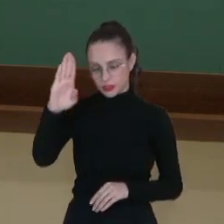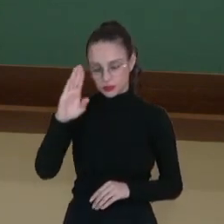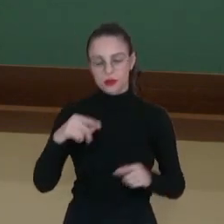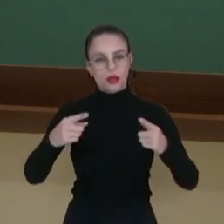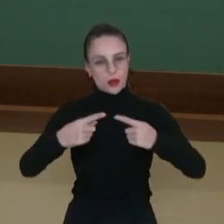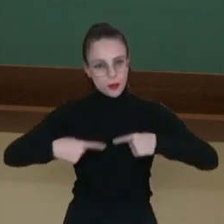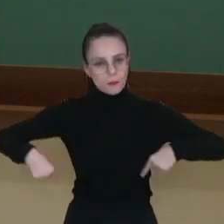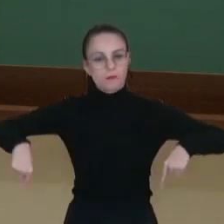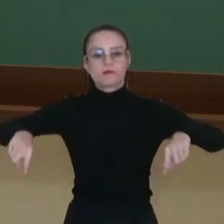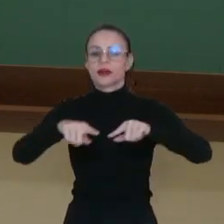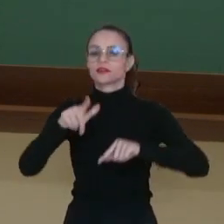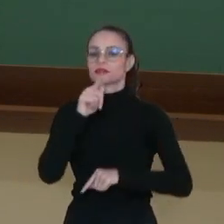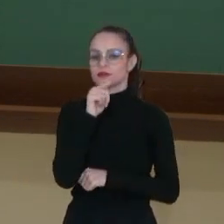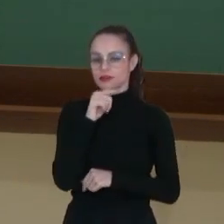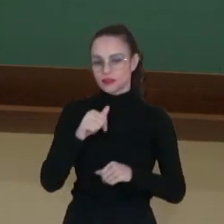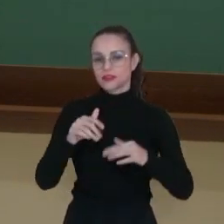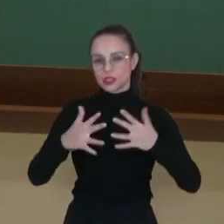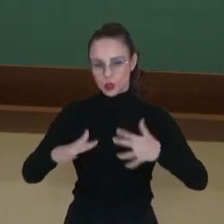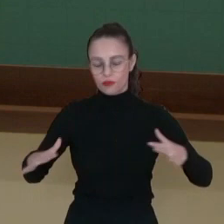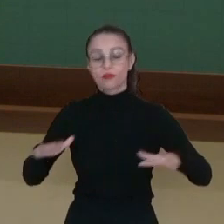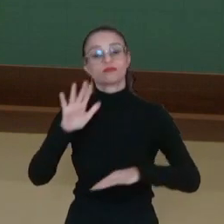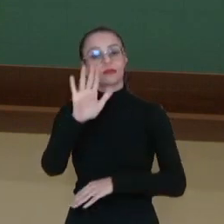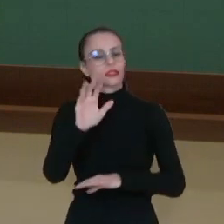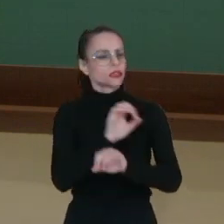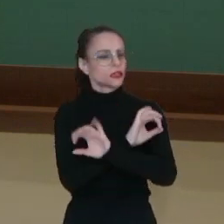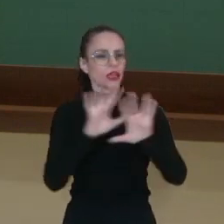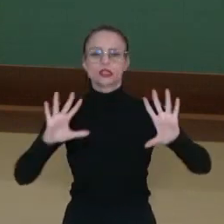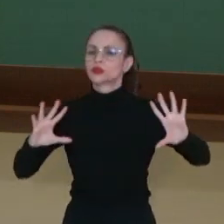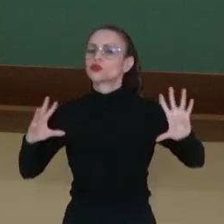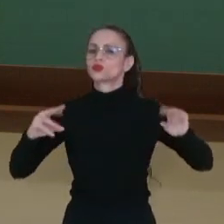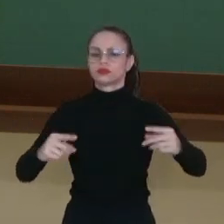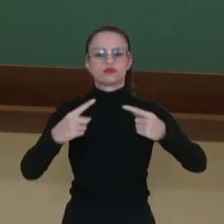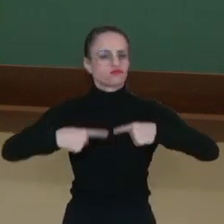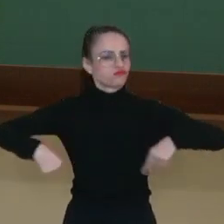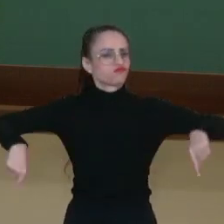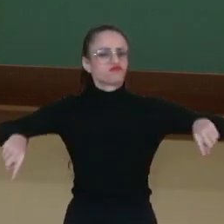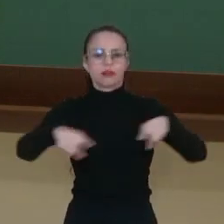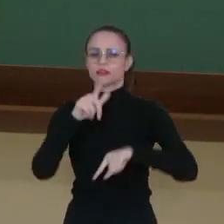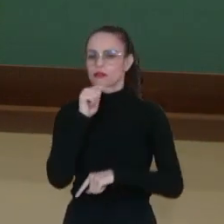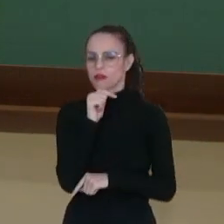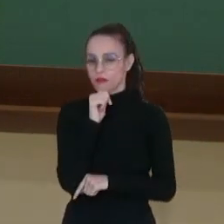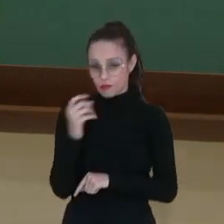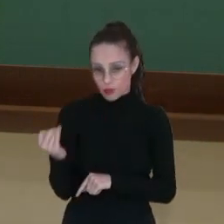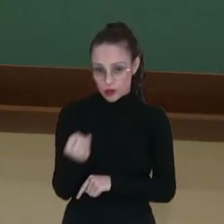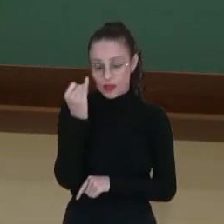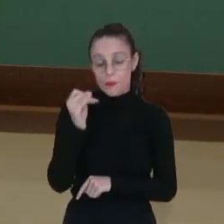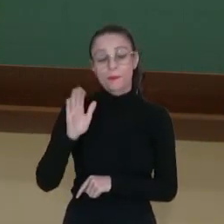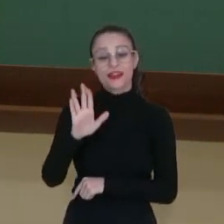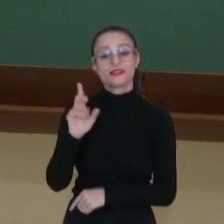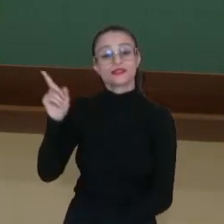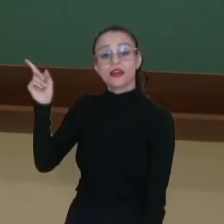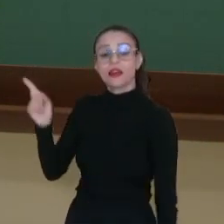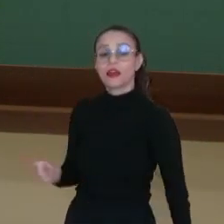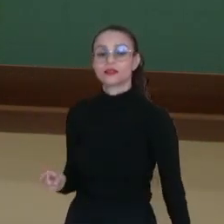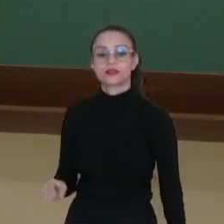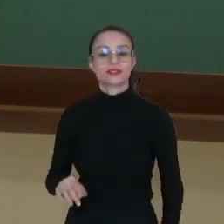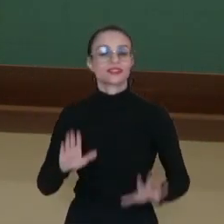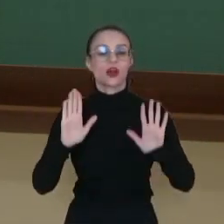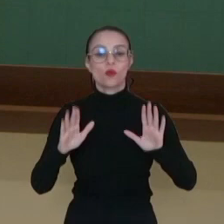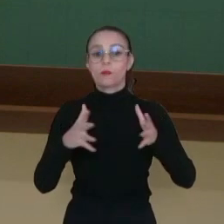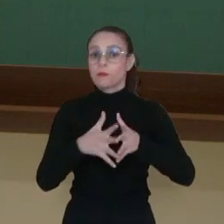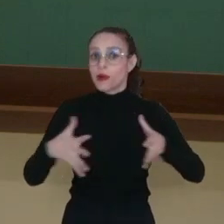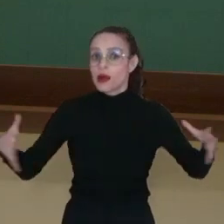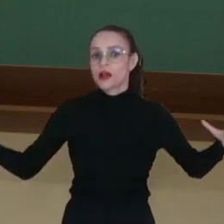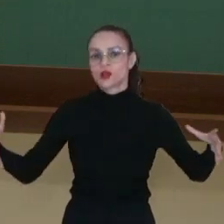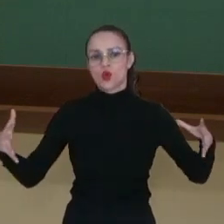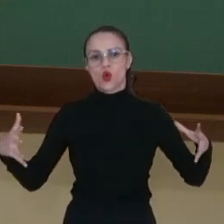bacias hidrográficas. Claro que todas as bacias hidrográficas têm importância, mas essas são as maiores em área,